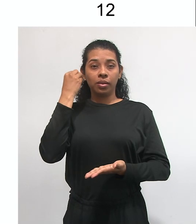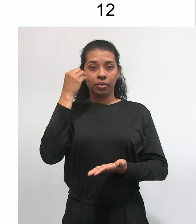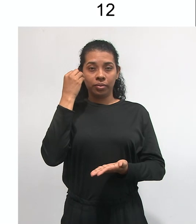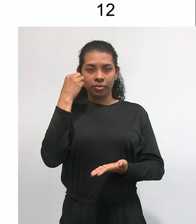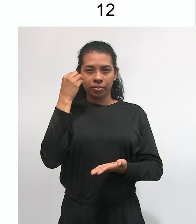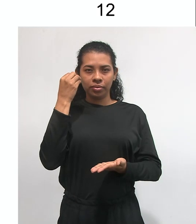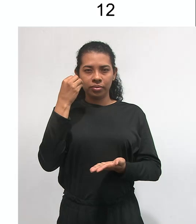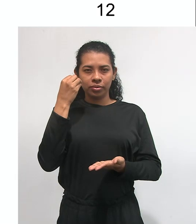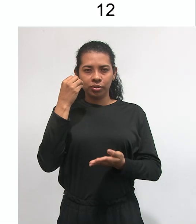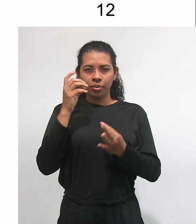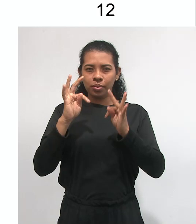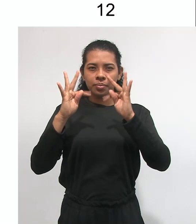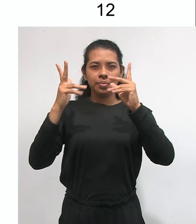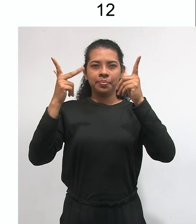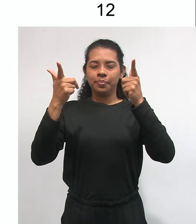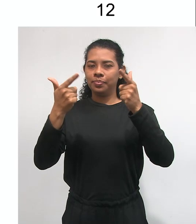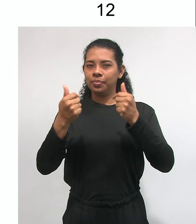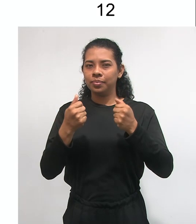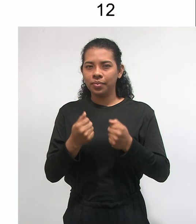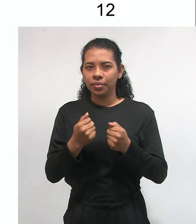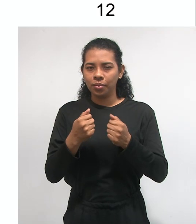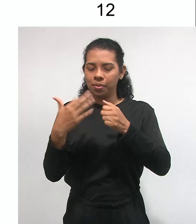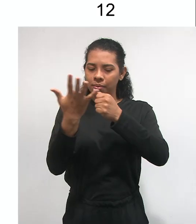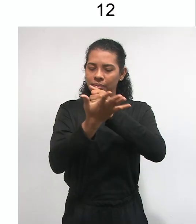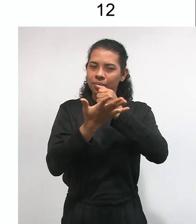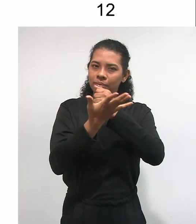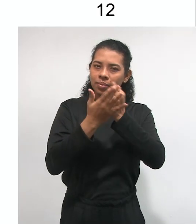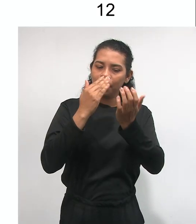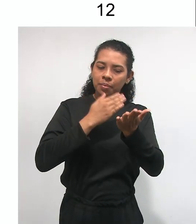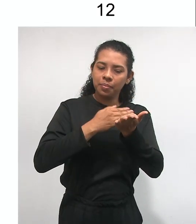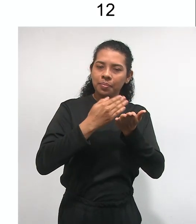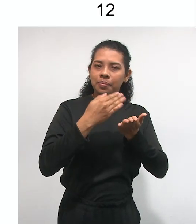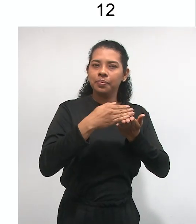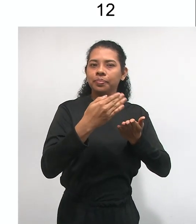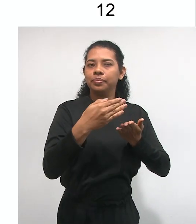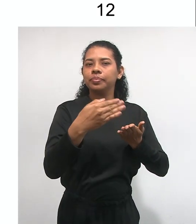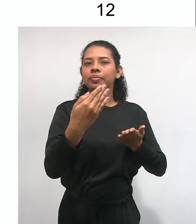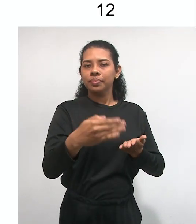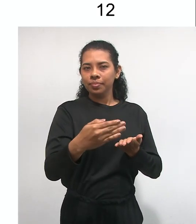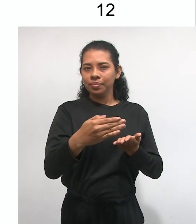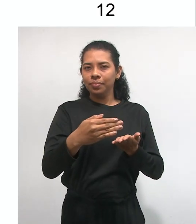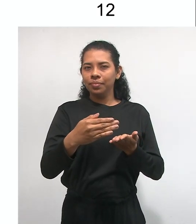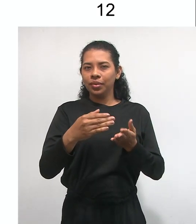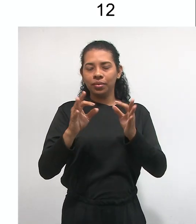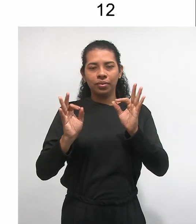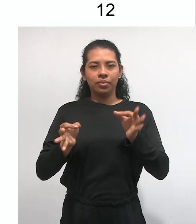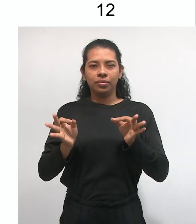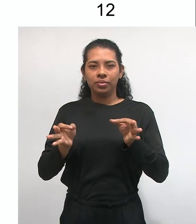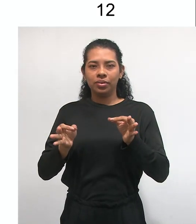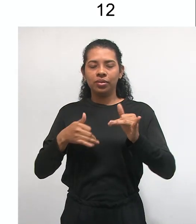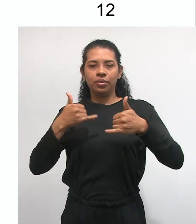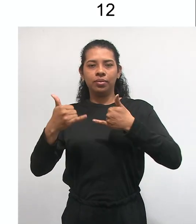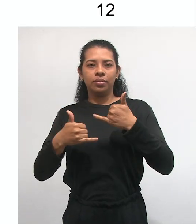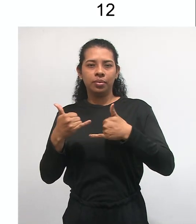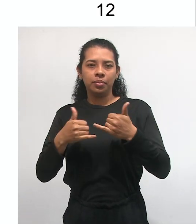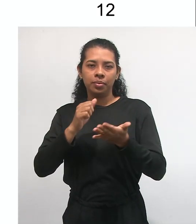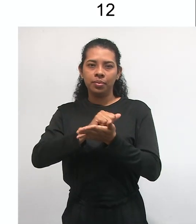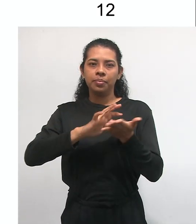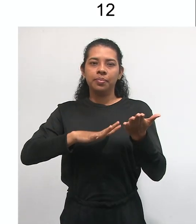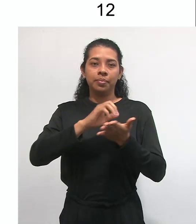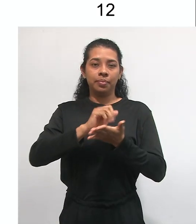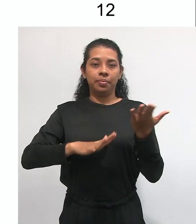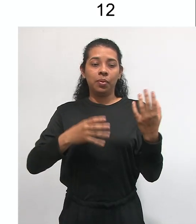de experiência todas as suas percepções a partir de todo o teu processo de elaboração e aplicação do